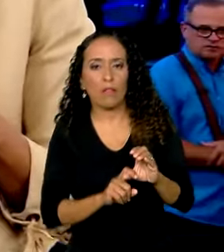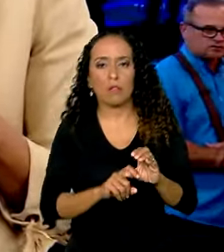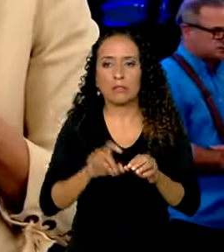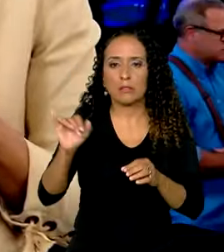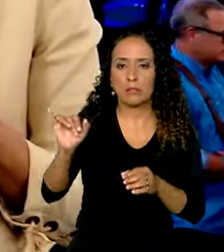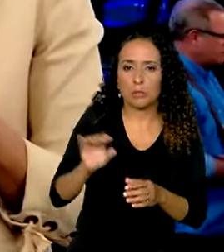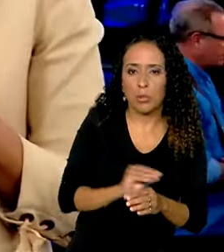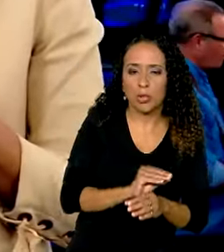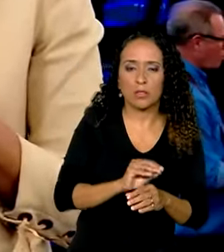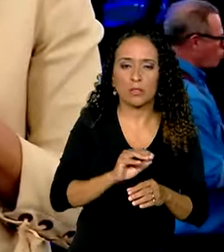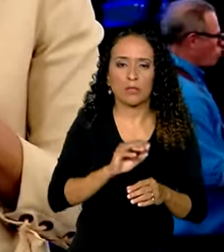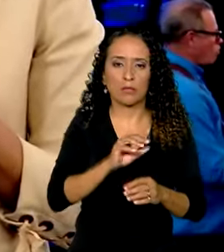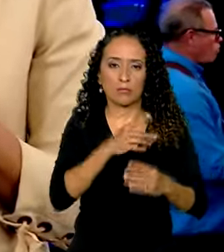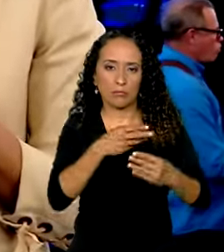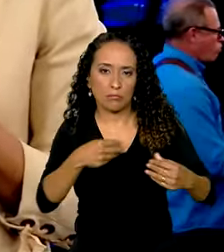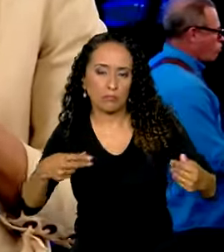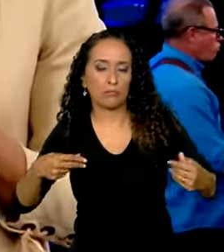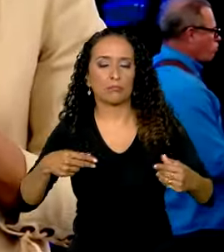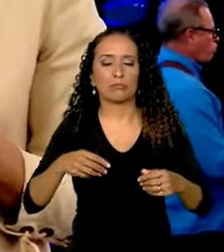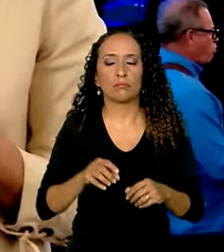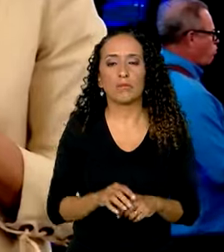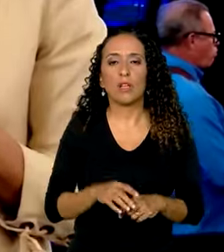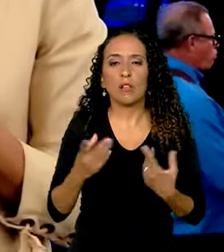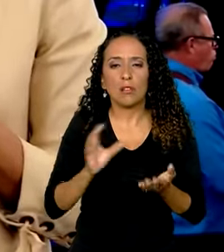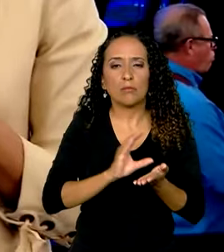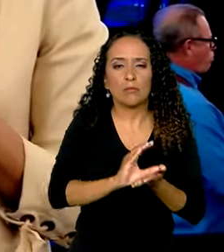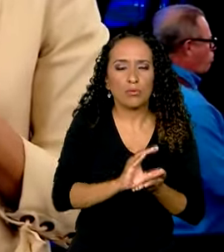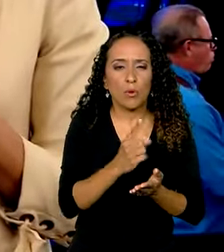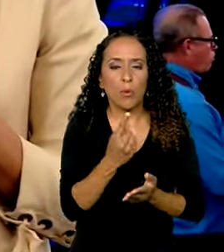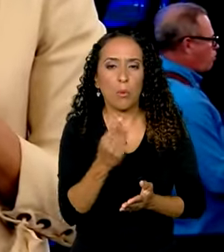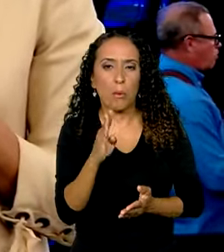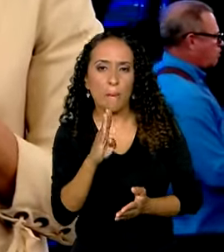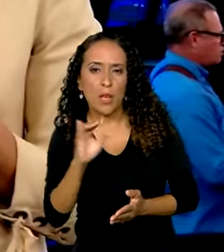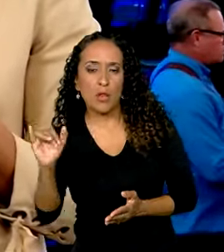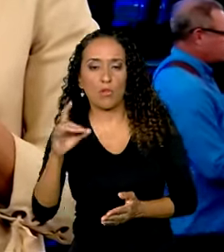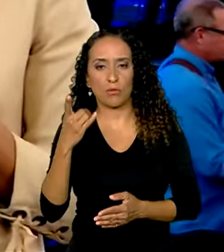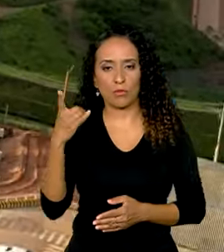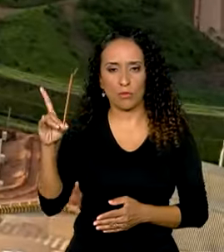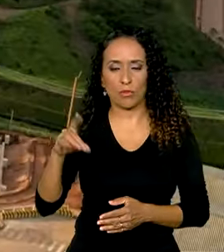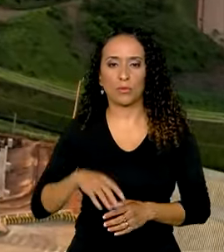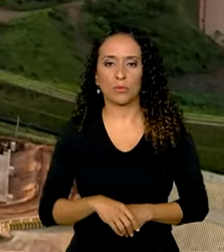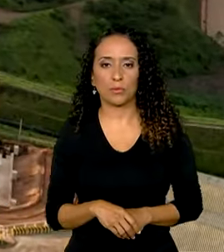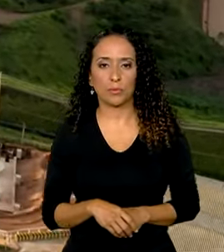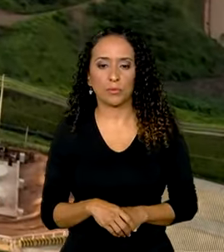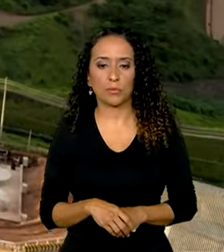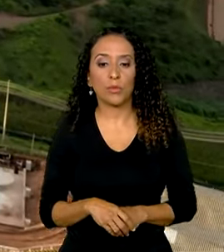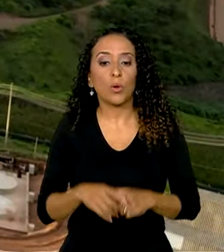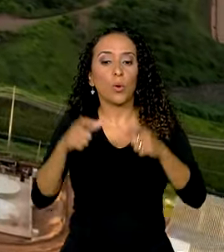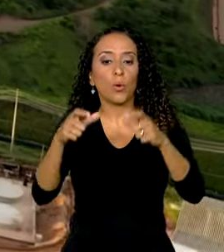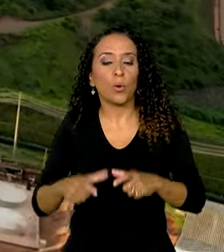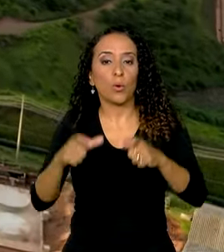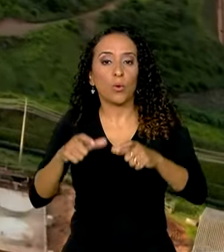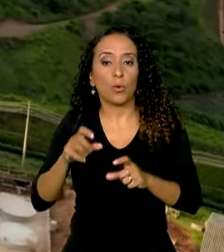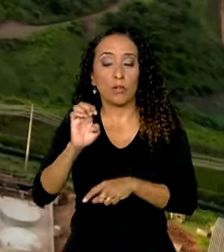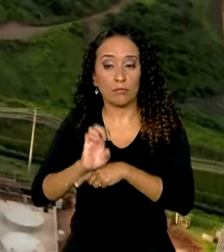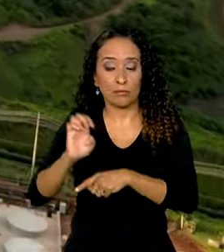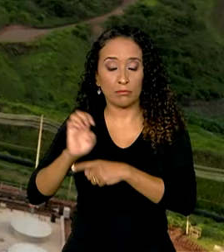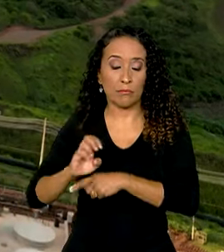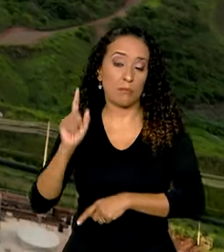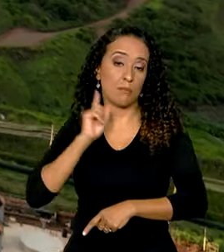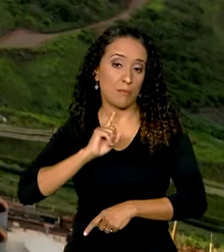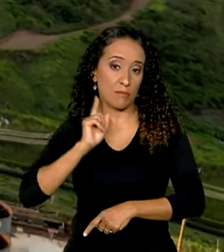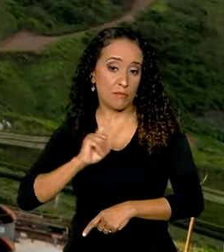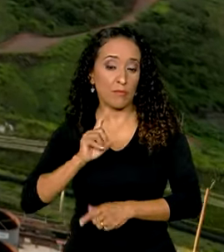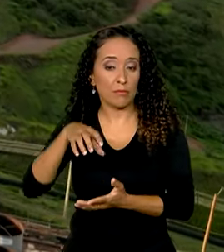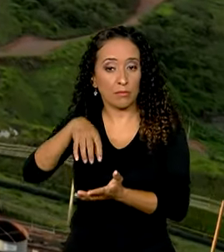desses insumos. O investimento alcança US$ 1 bilhão. Localizado no estado de Minas Gerais, o